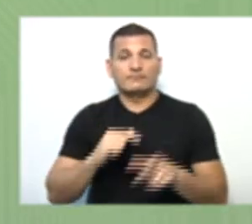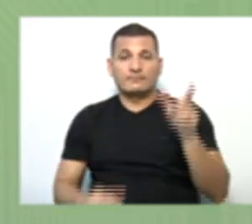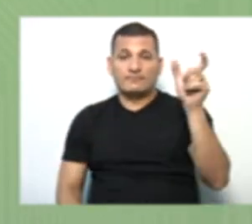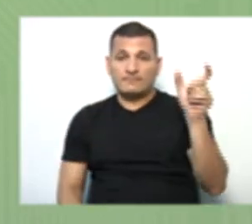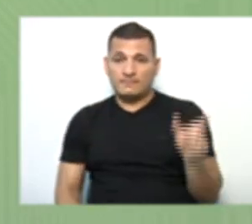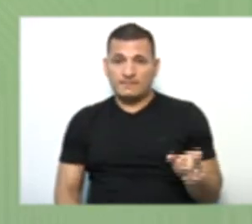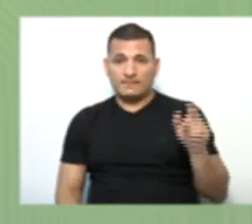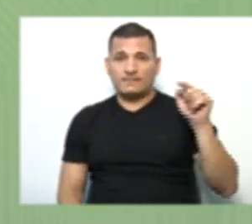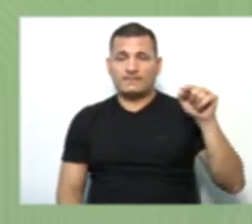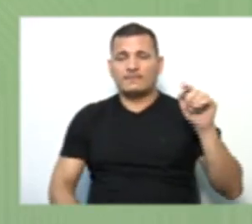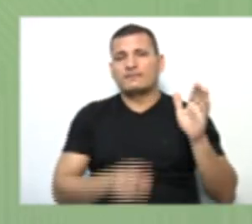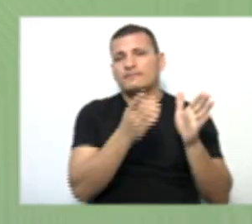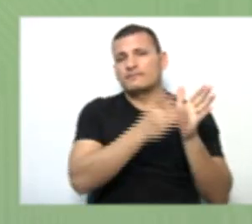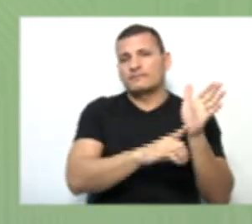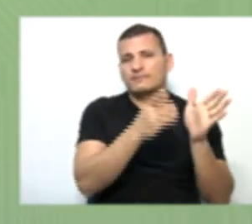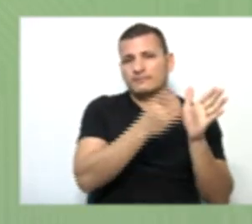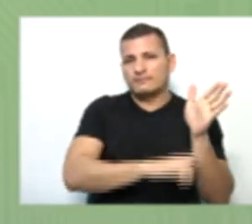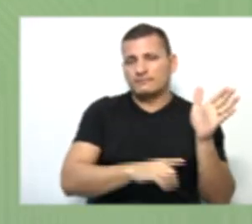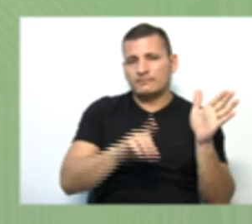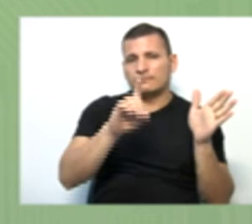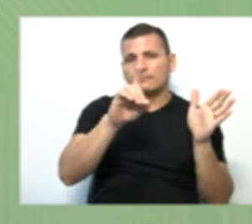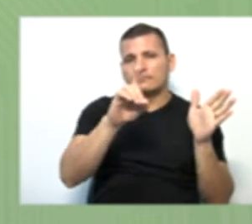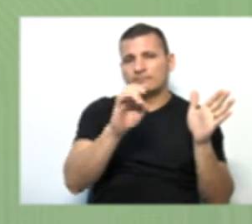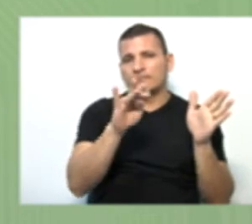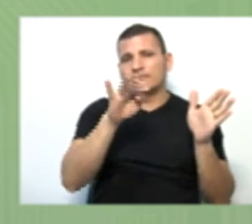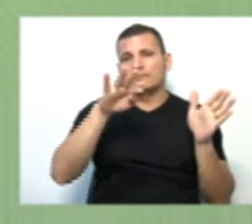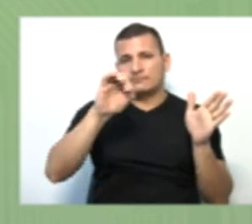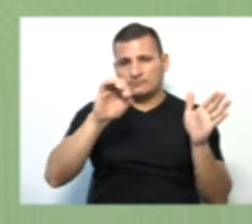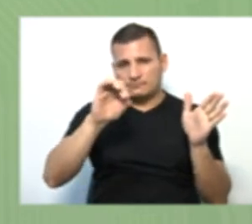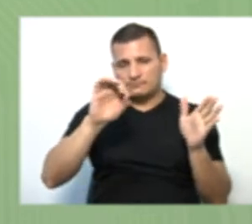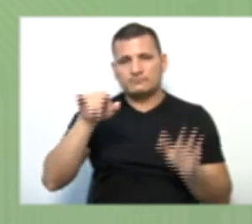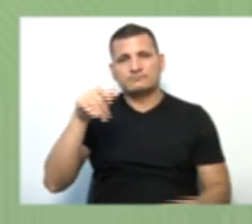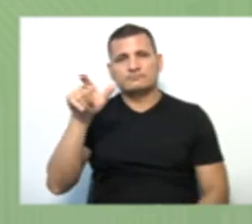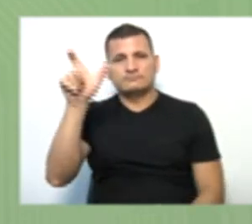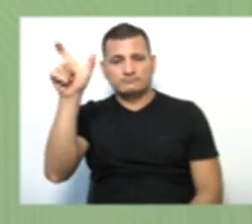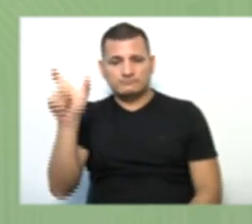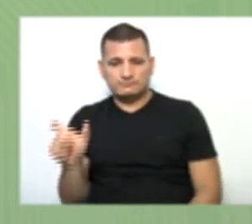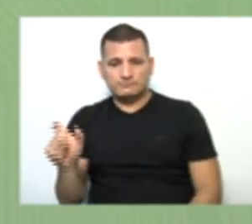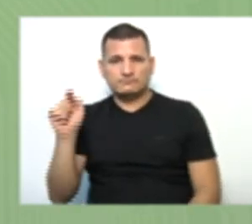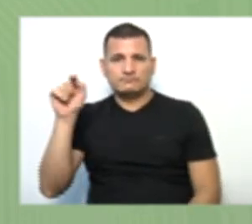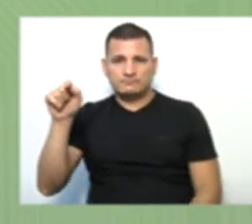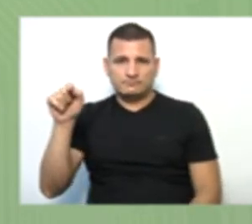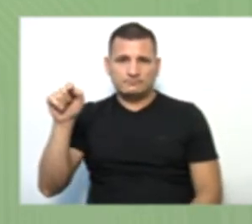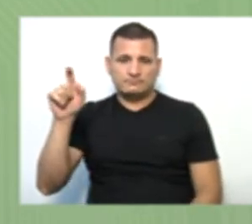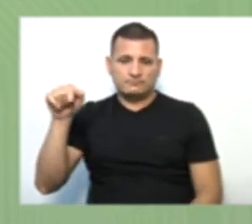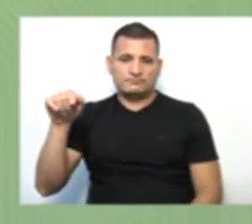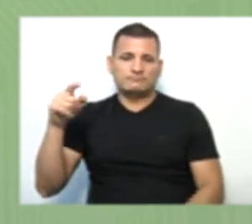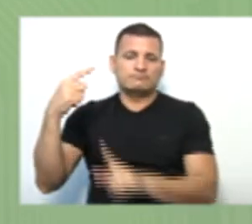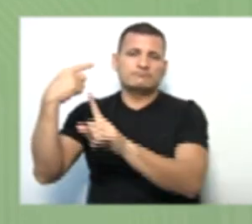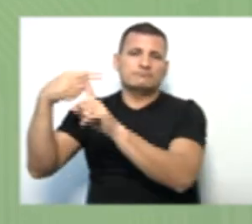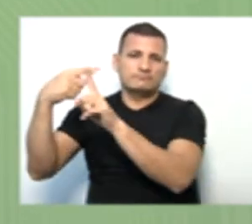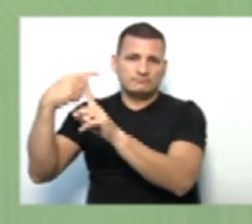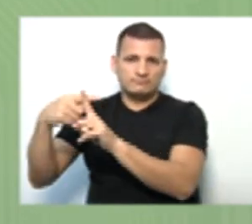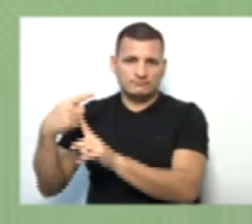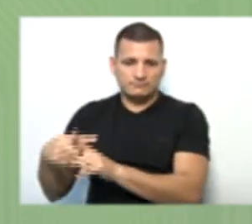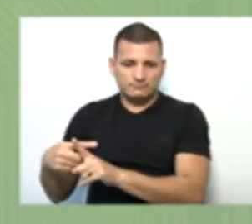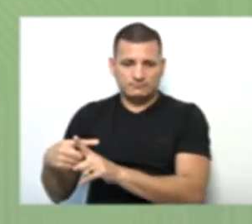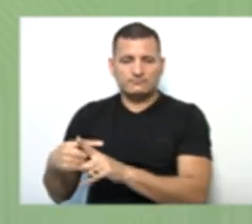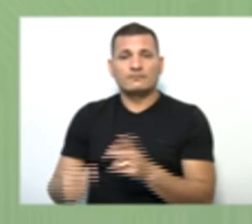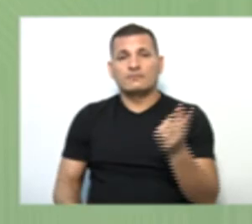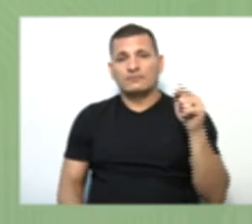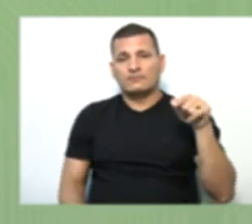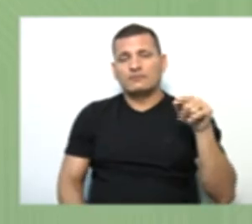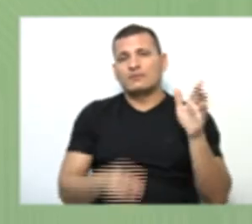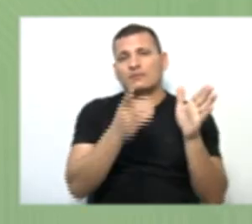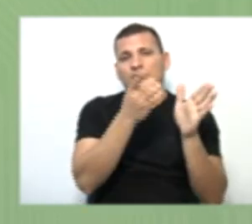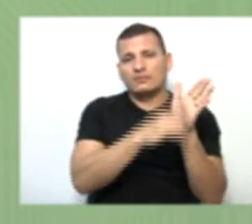os débitos e do lado direito os créditos. E aqui, débito